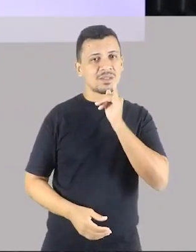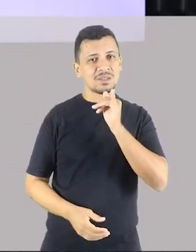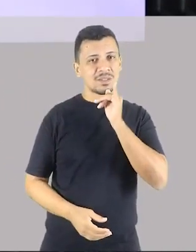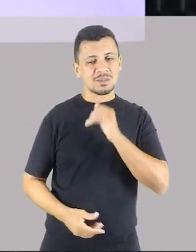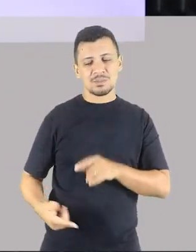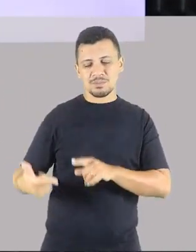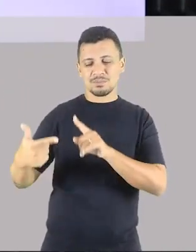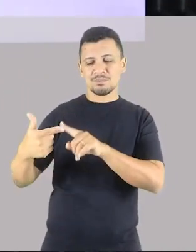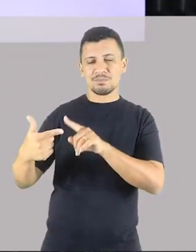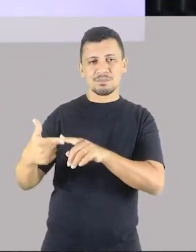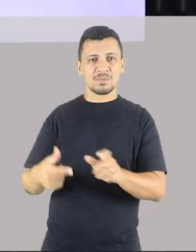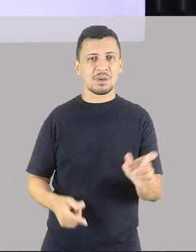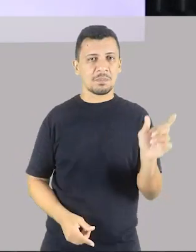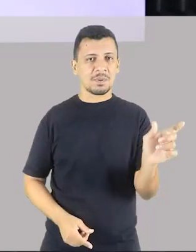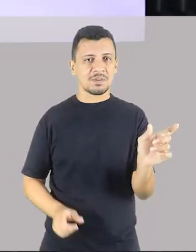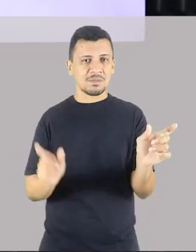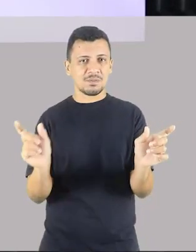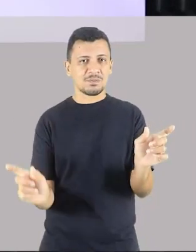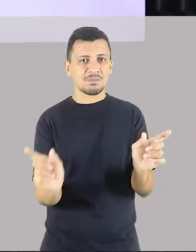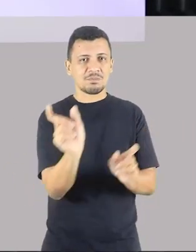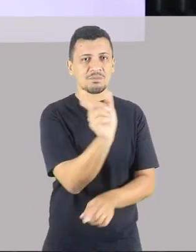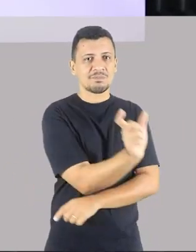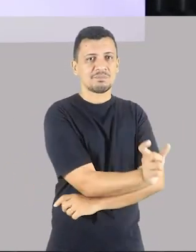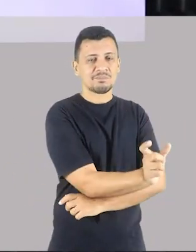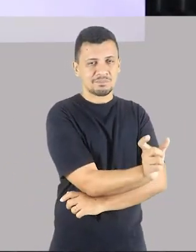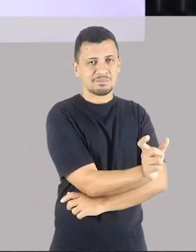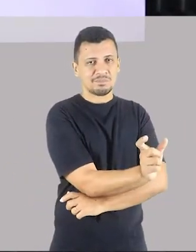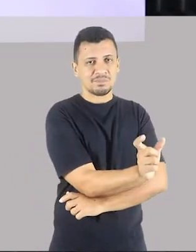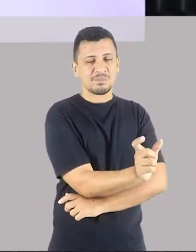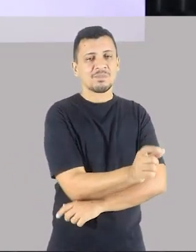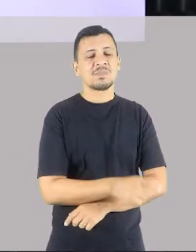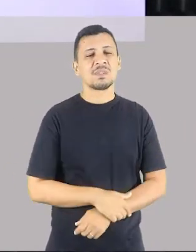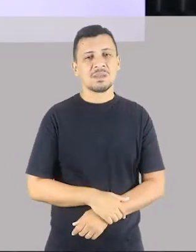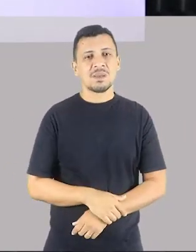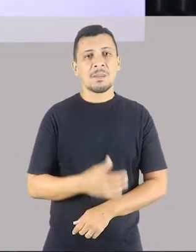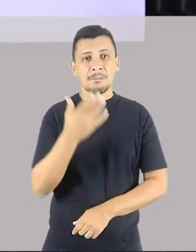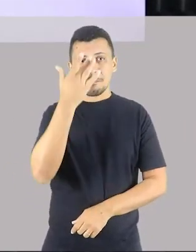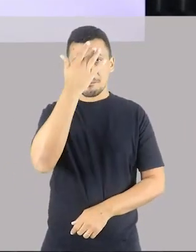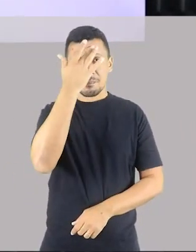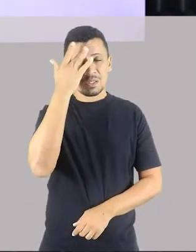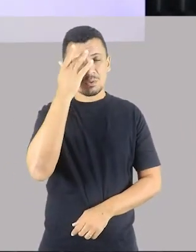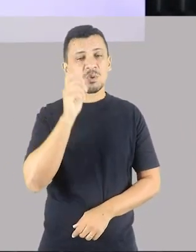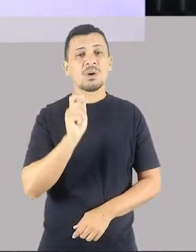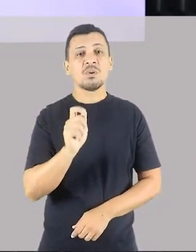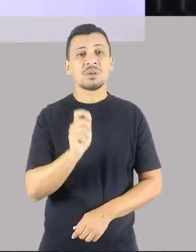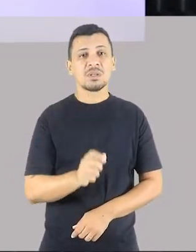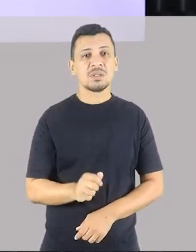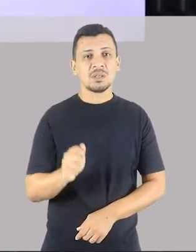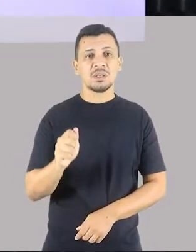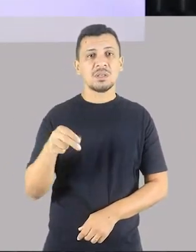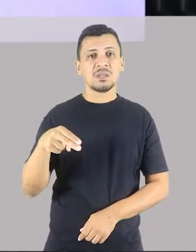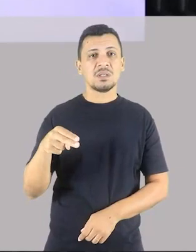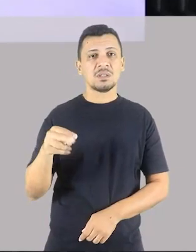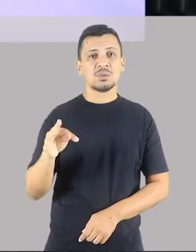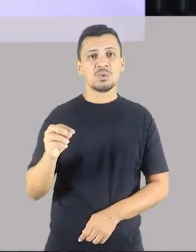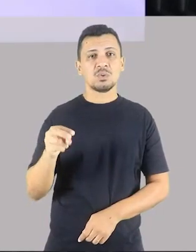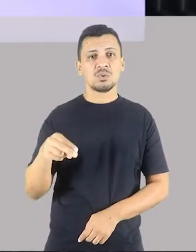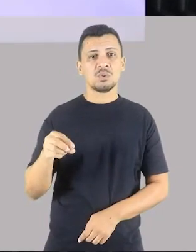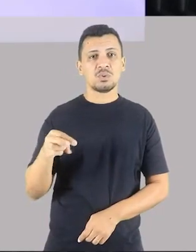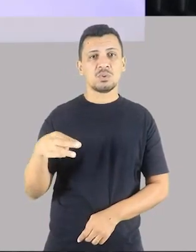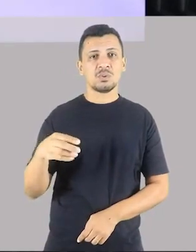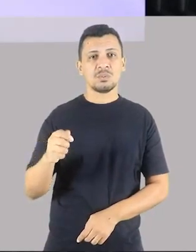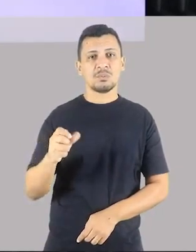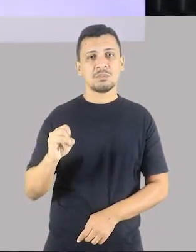certo? Tudo bem? Anota aí, quando for pessoa especialmente, é chamado de antonomásia.